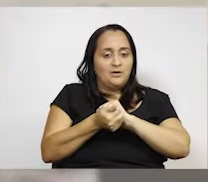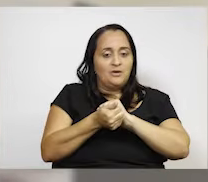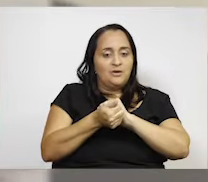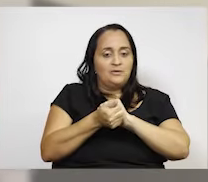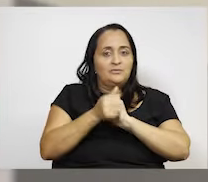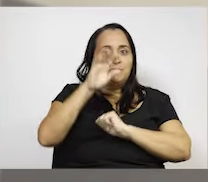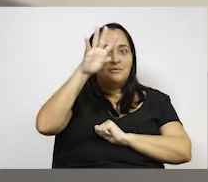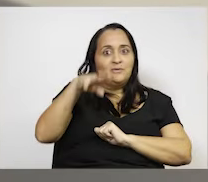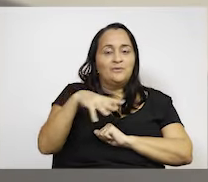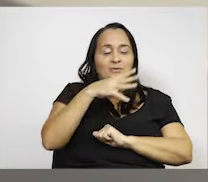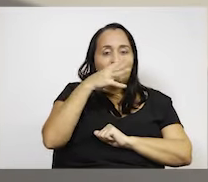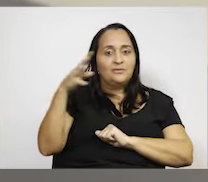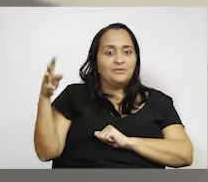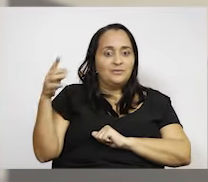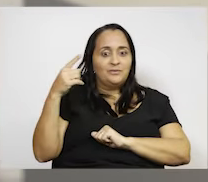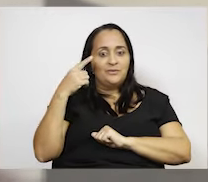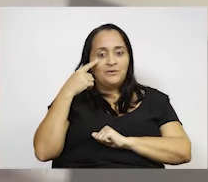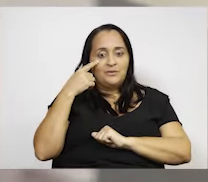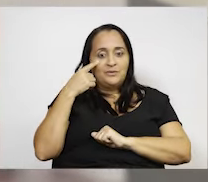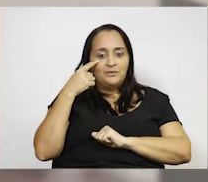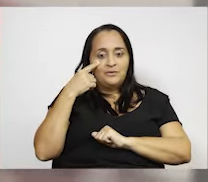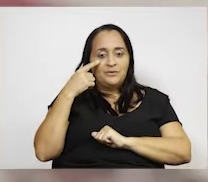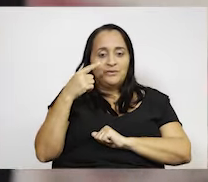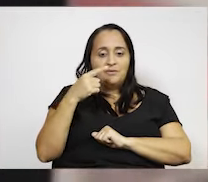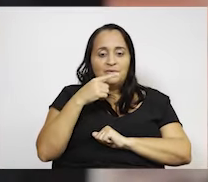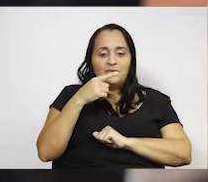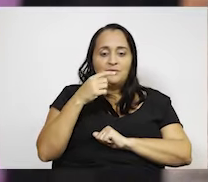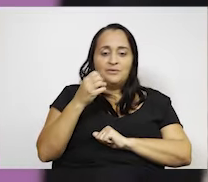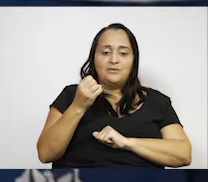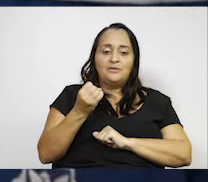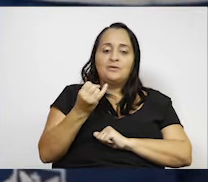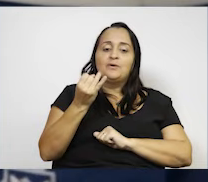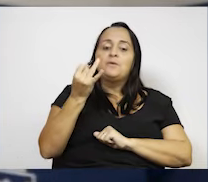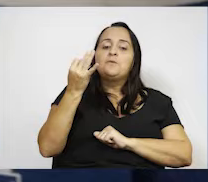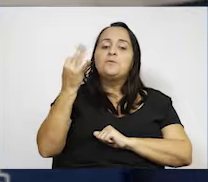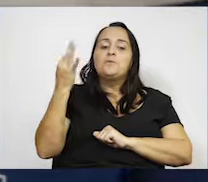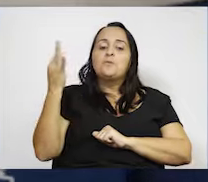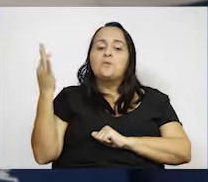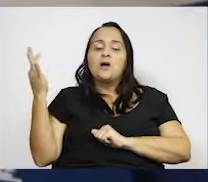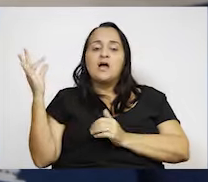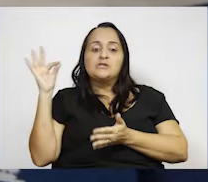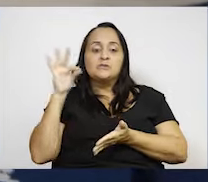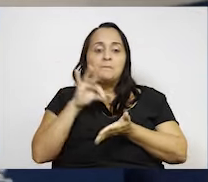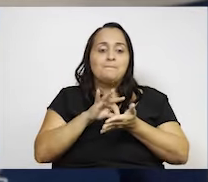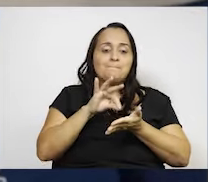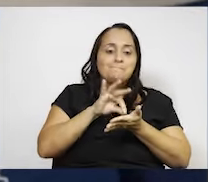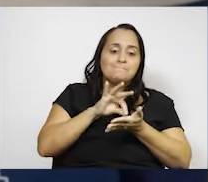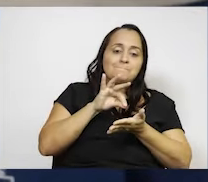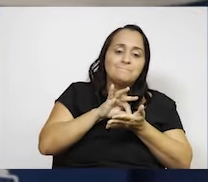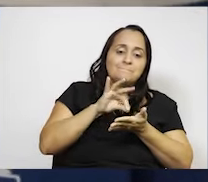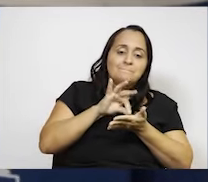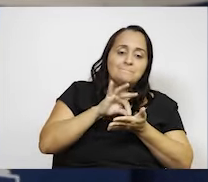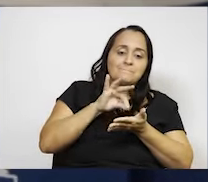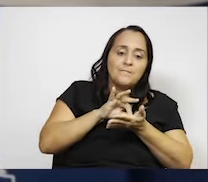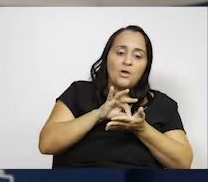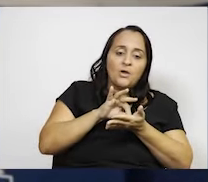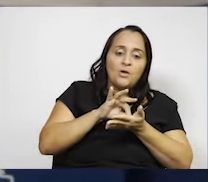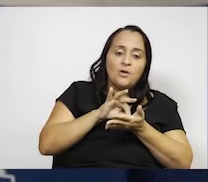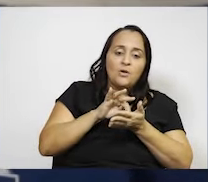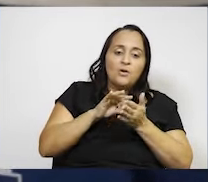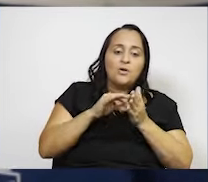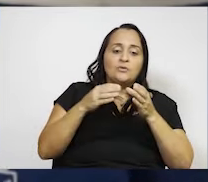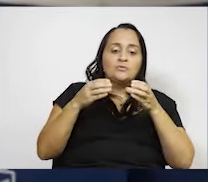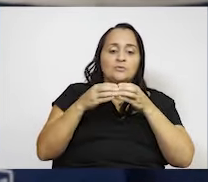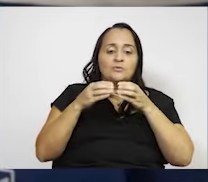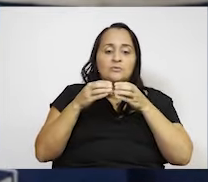do esporte. Olha aqui a tabelinha do esporte, tá vendo? Quais pontos o time conseguiu. Então,